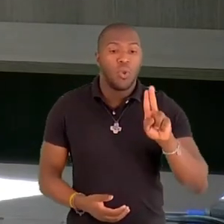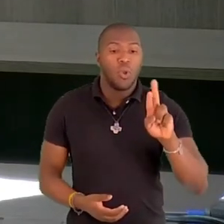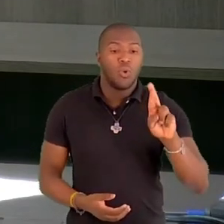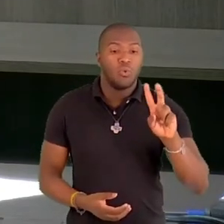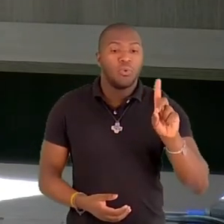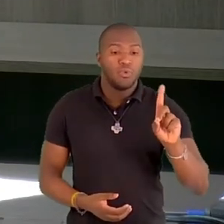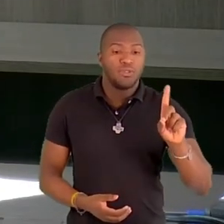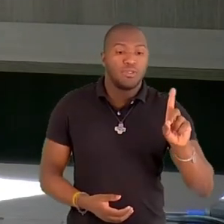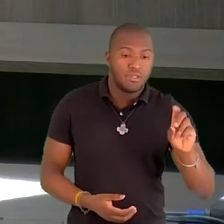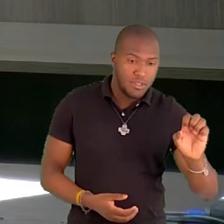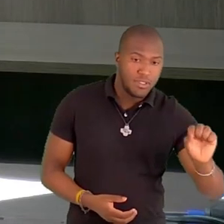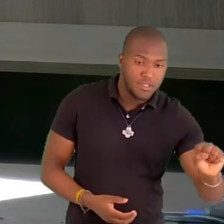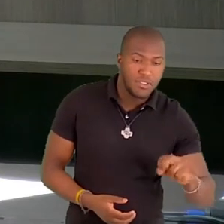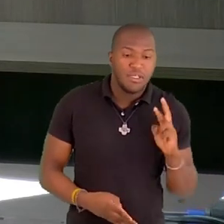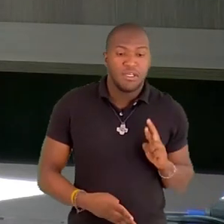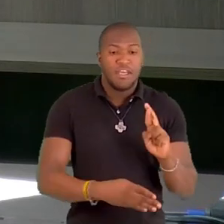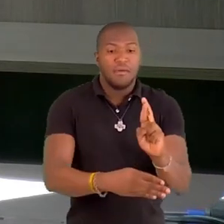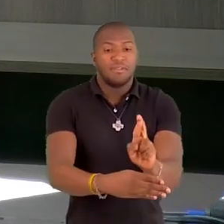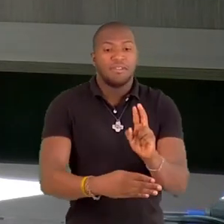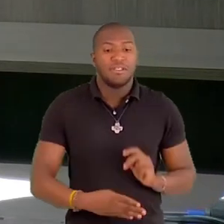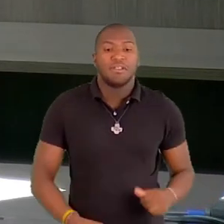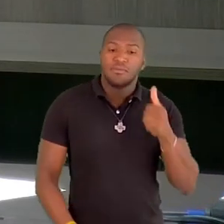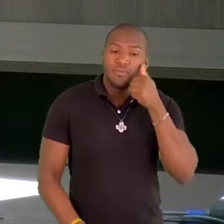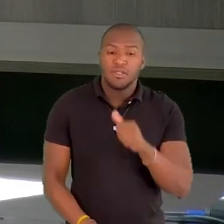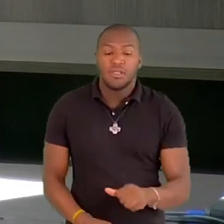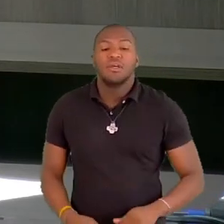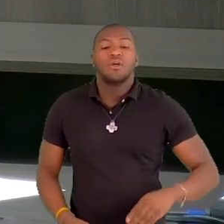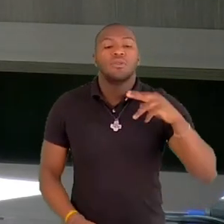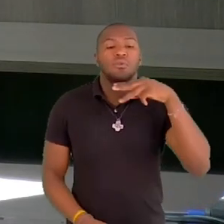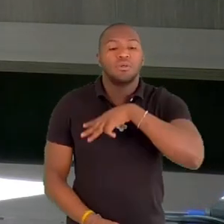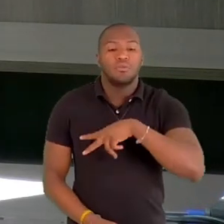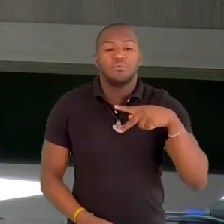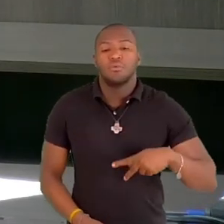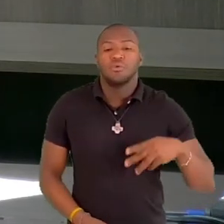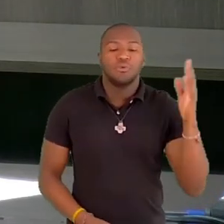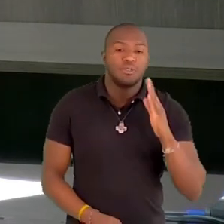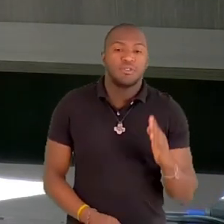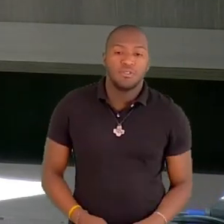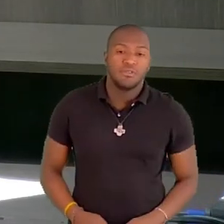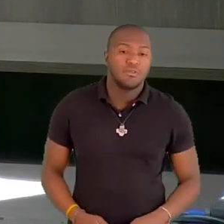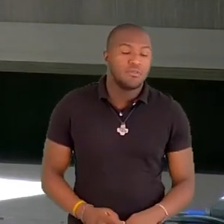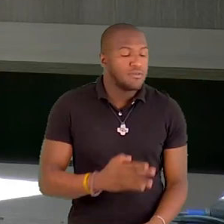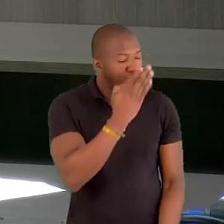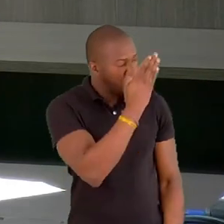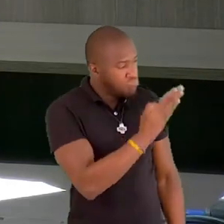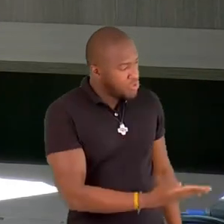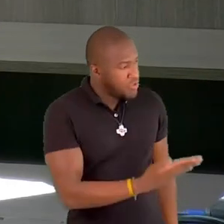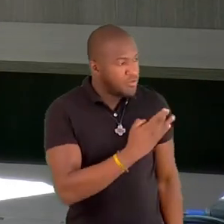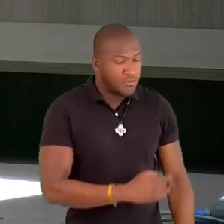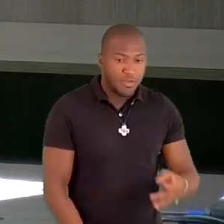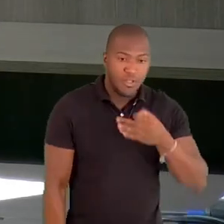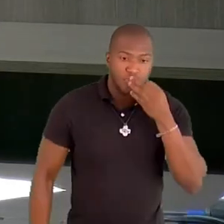a mulher brasileira no Ministério Público do Brasil. Vossa Excelência, presidente, falou há pouco sobre a